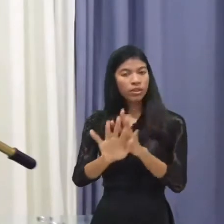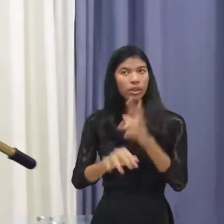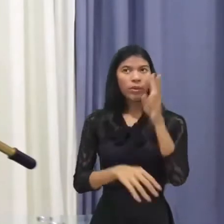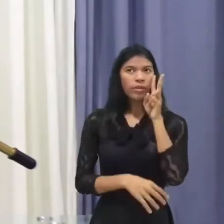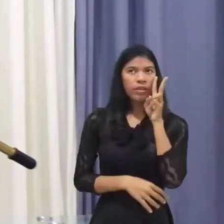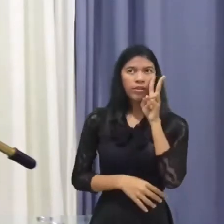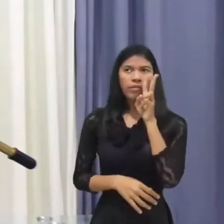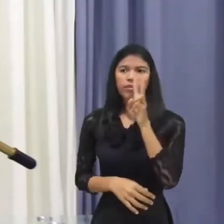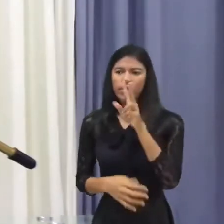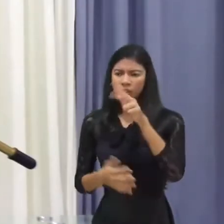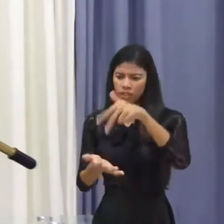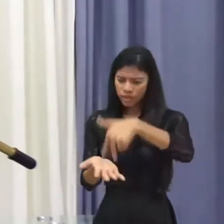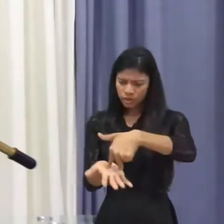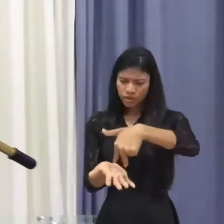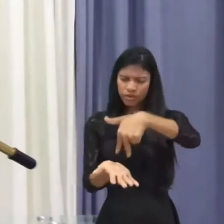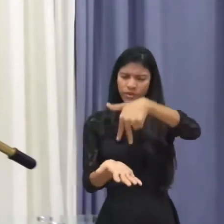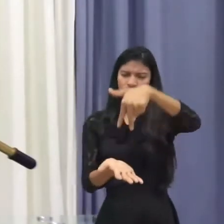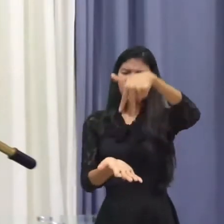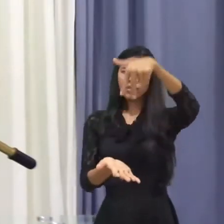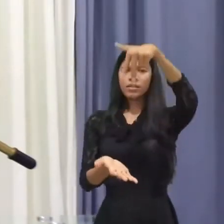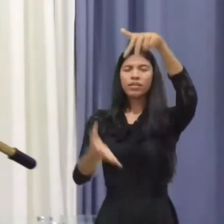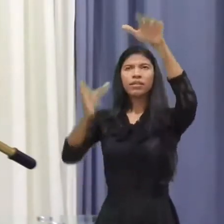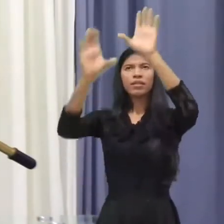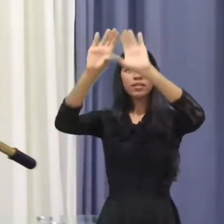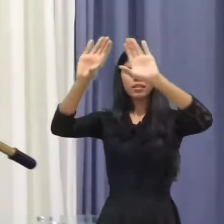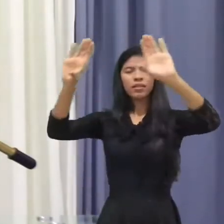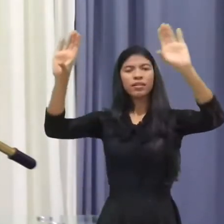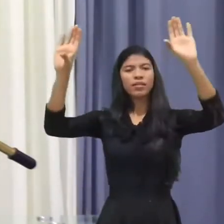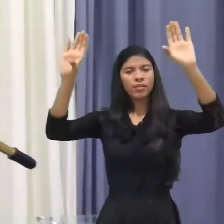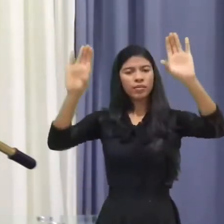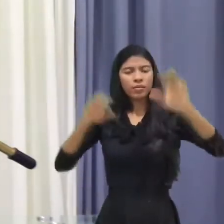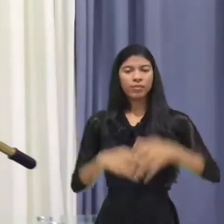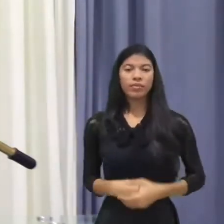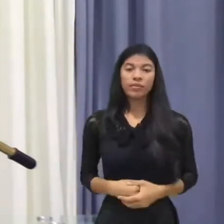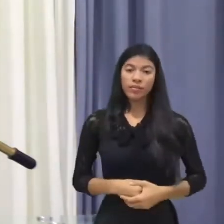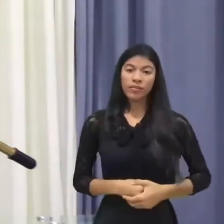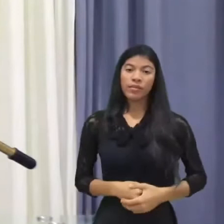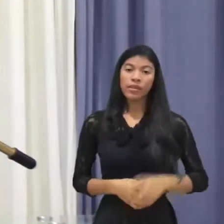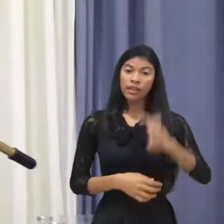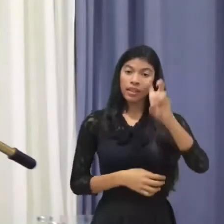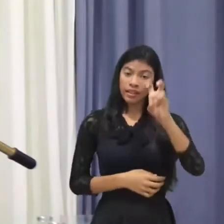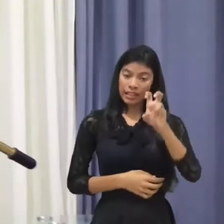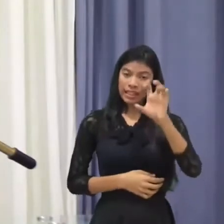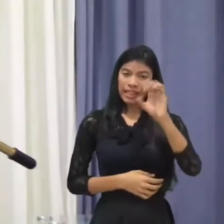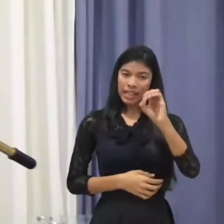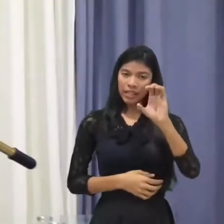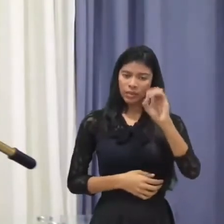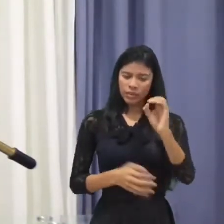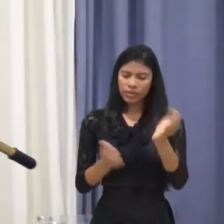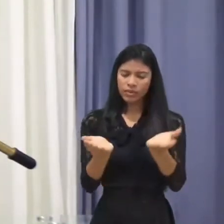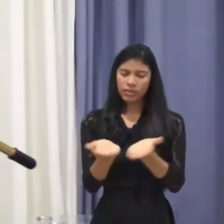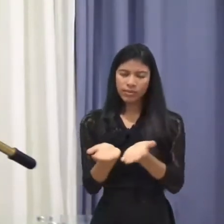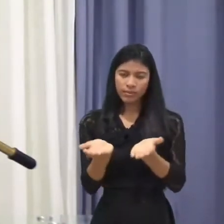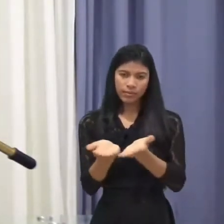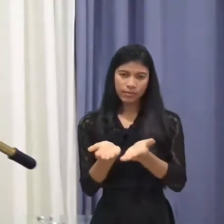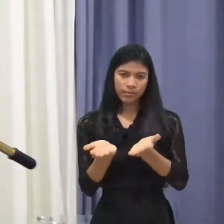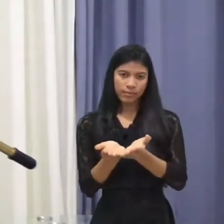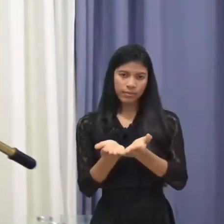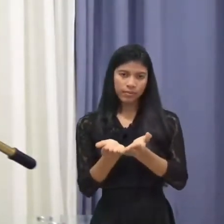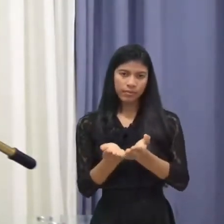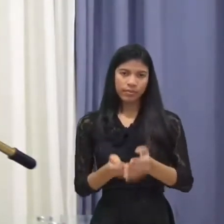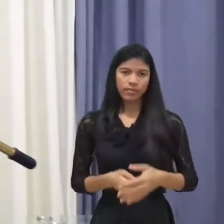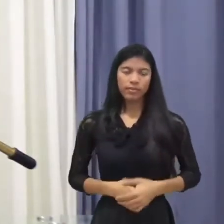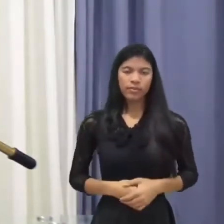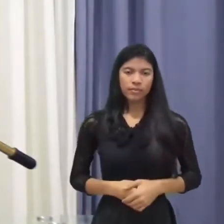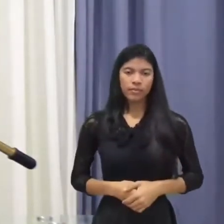o céu, e a Bíblia diz quase 500 irmãos, aqueles eram 500 irmãos, 500 crentes. A